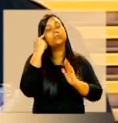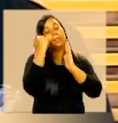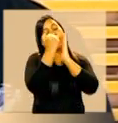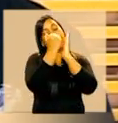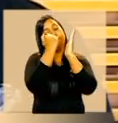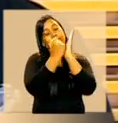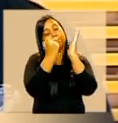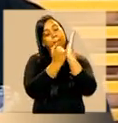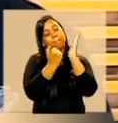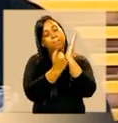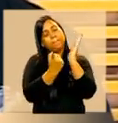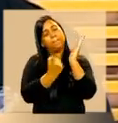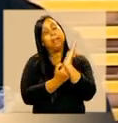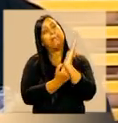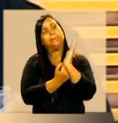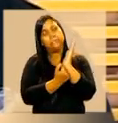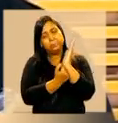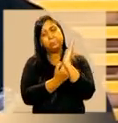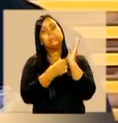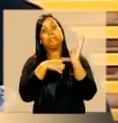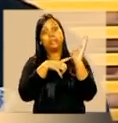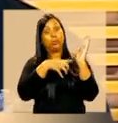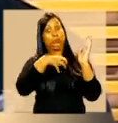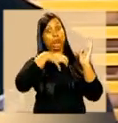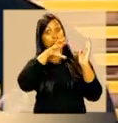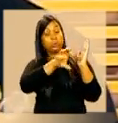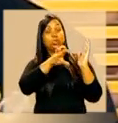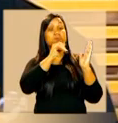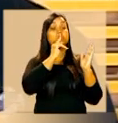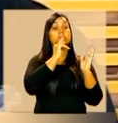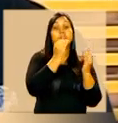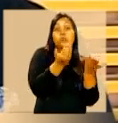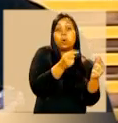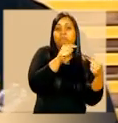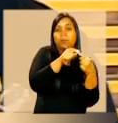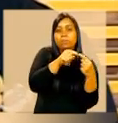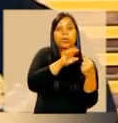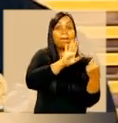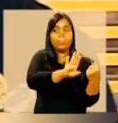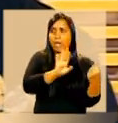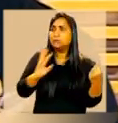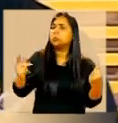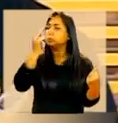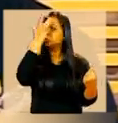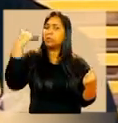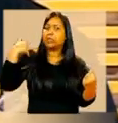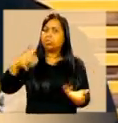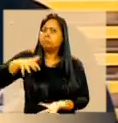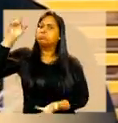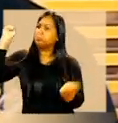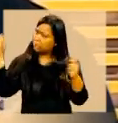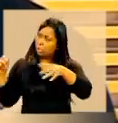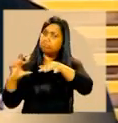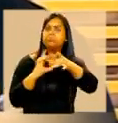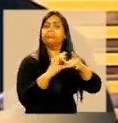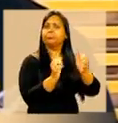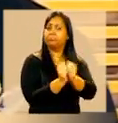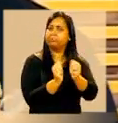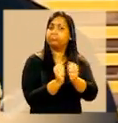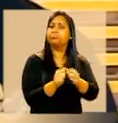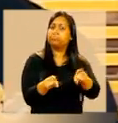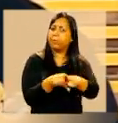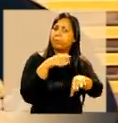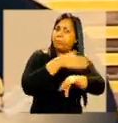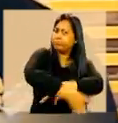roteiro, eu entendo que ele tem, às vezes, uma característica mais do público jovem, mas não impede que a terceira idade abrace a ideia